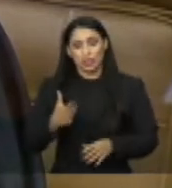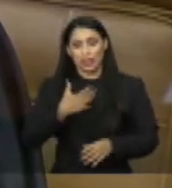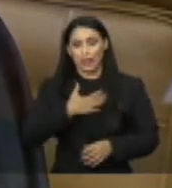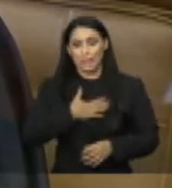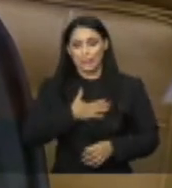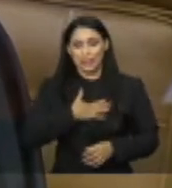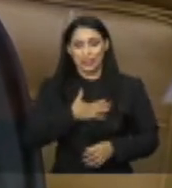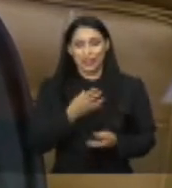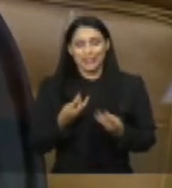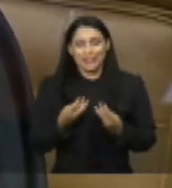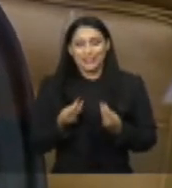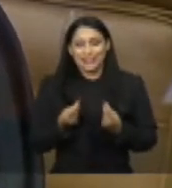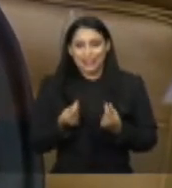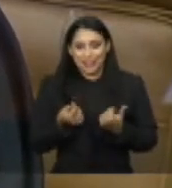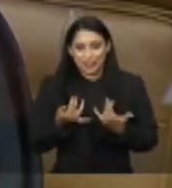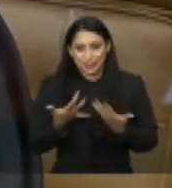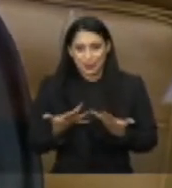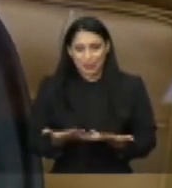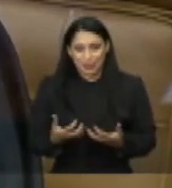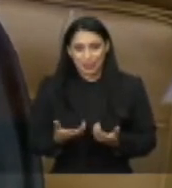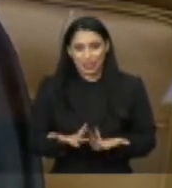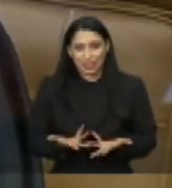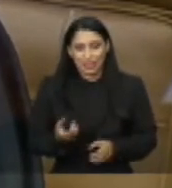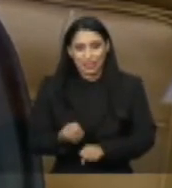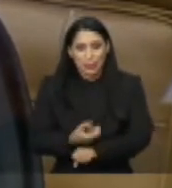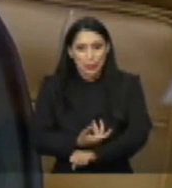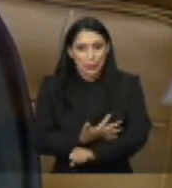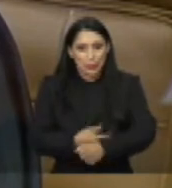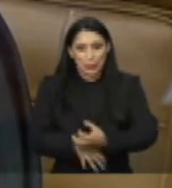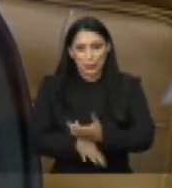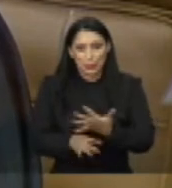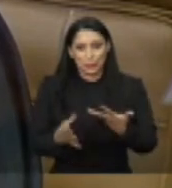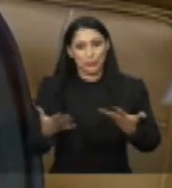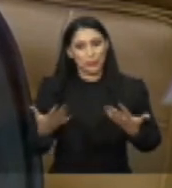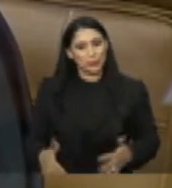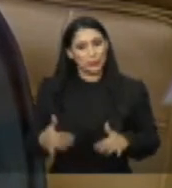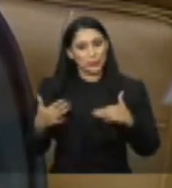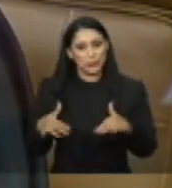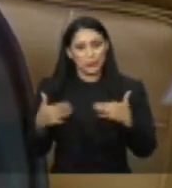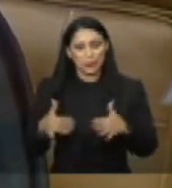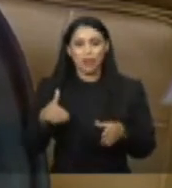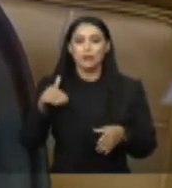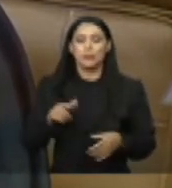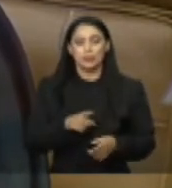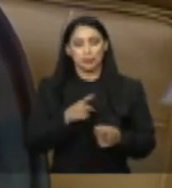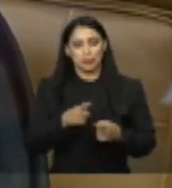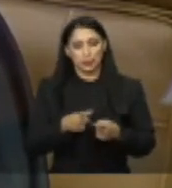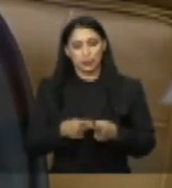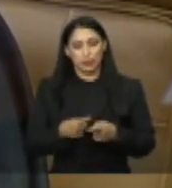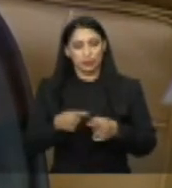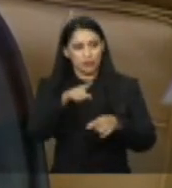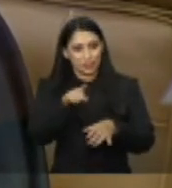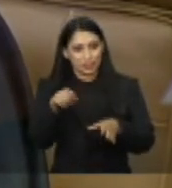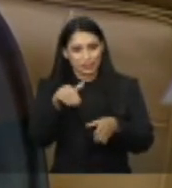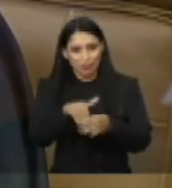minha o fato de eu estar absolutamente sensibilizada pelo voto de confiança de